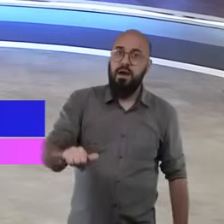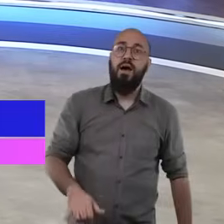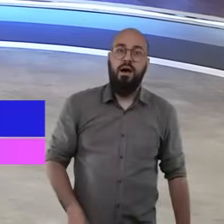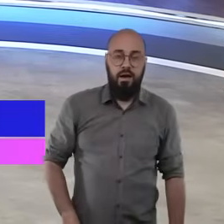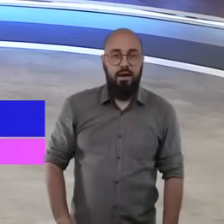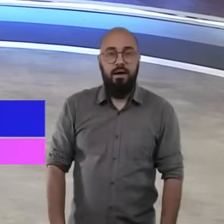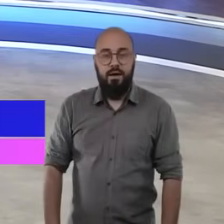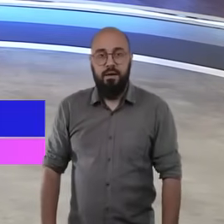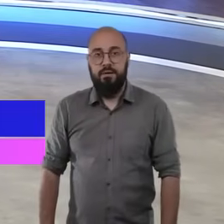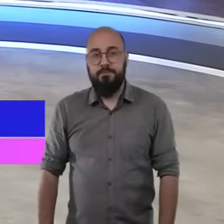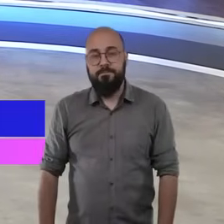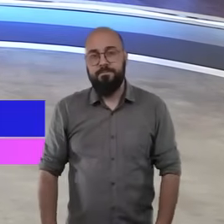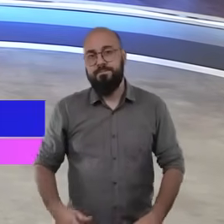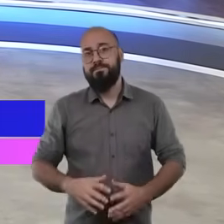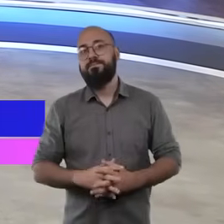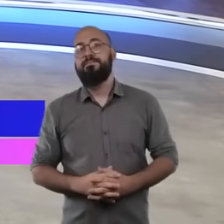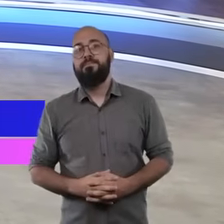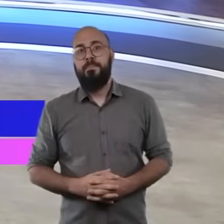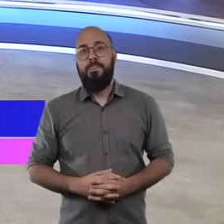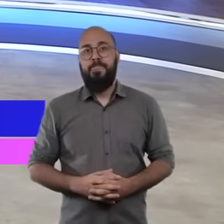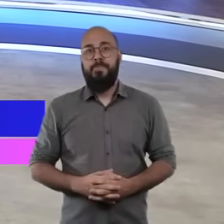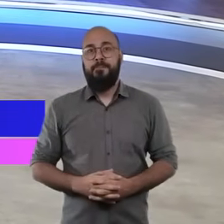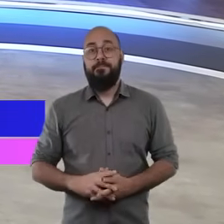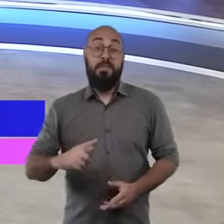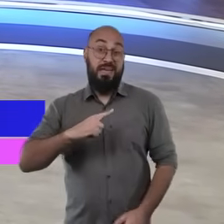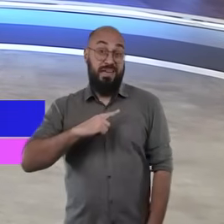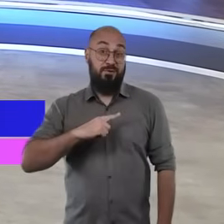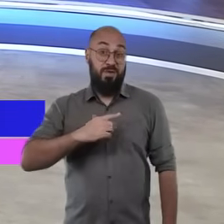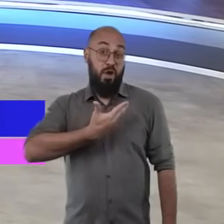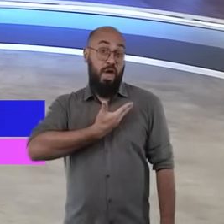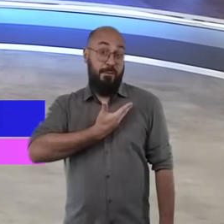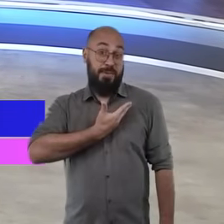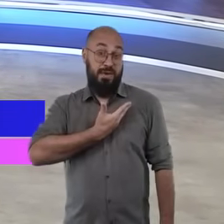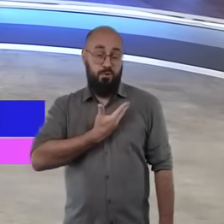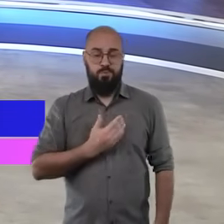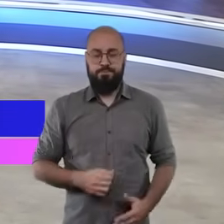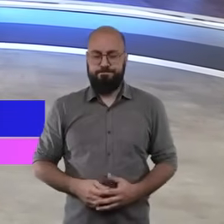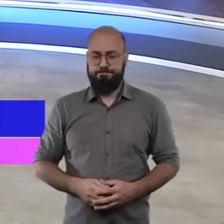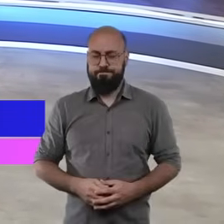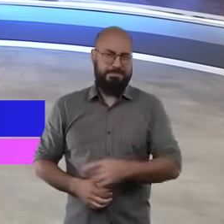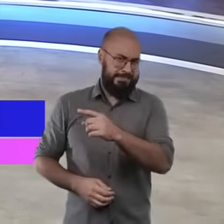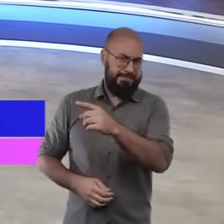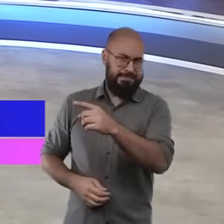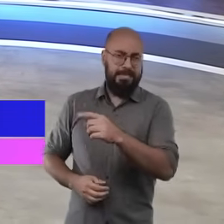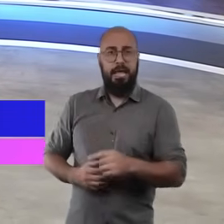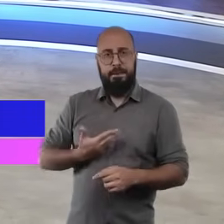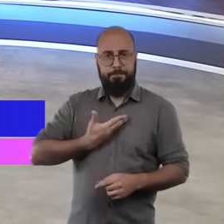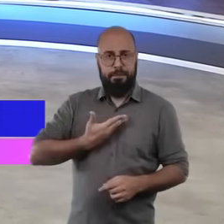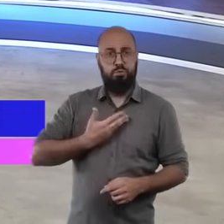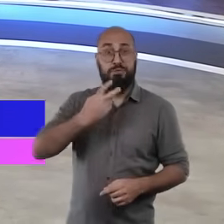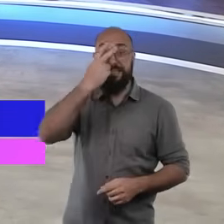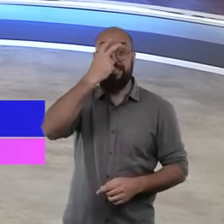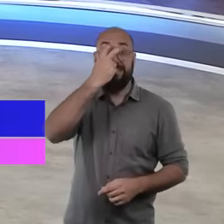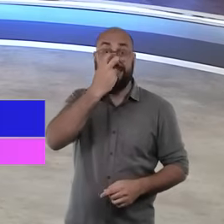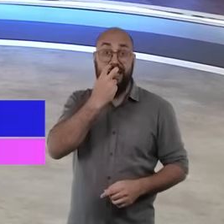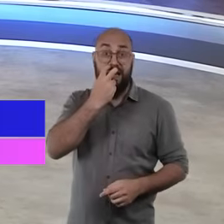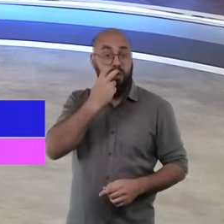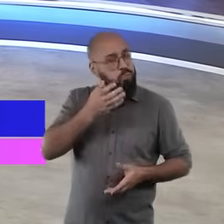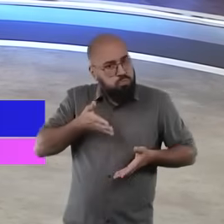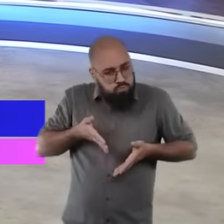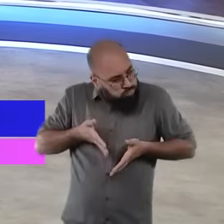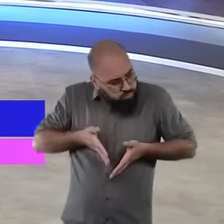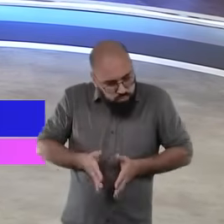Eu tenho um amigo que é cego de nascença. E um dia ele falou assim para mim, Rafael, eu tenho um grande